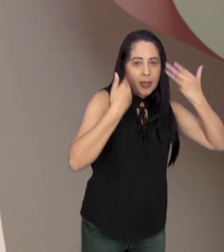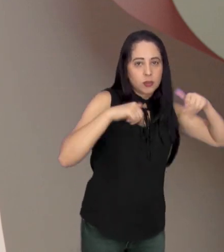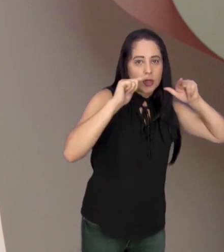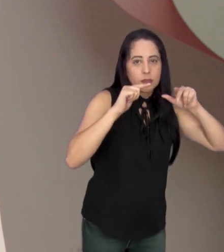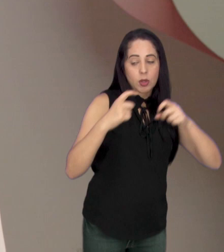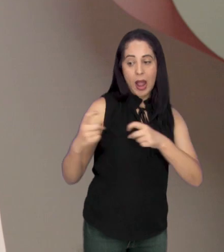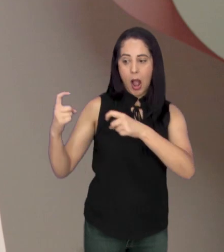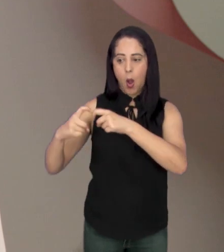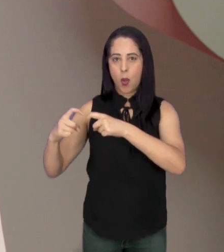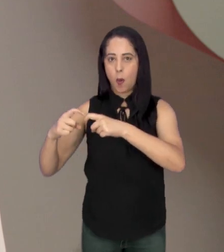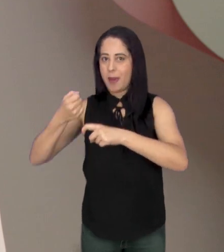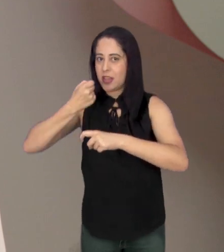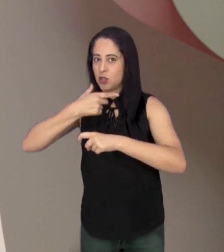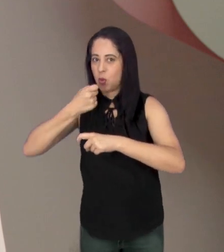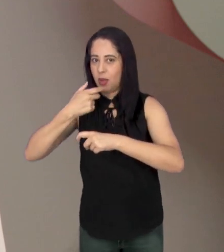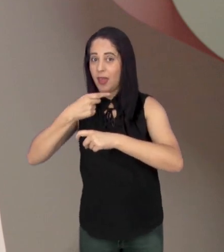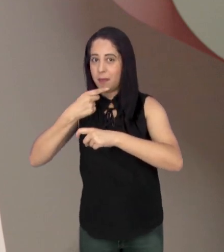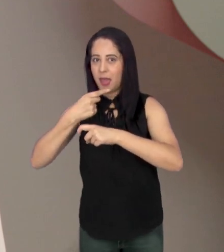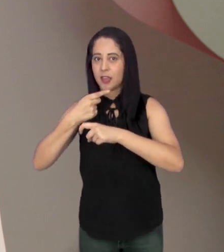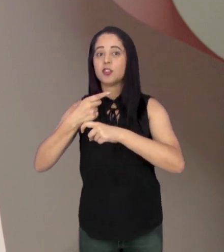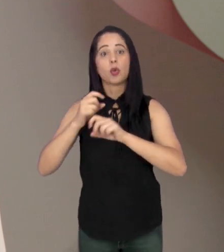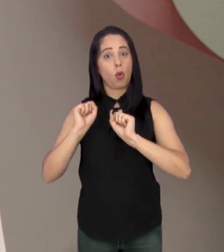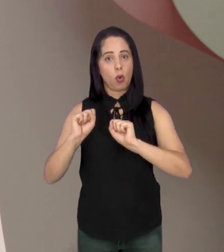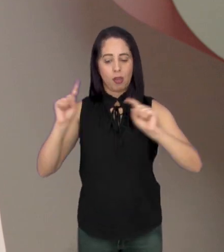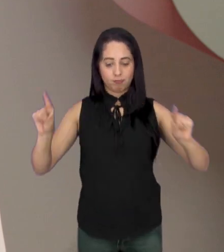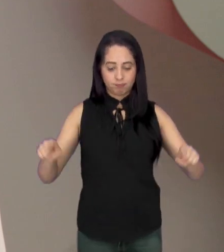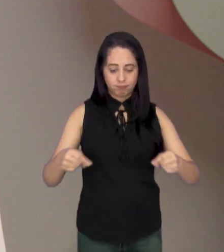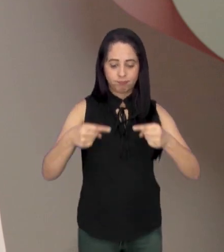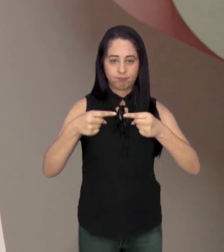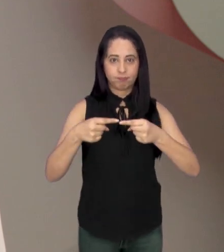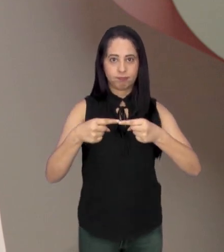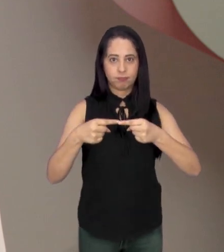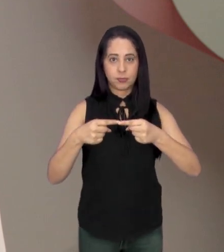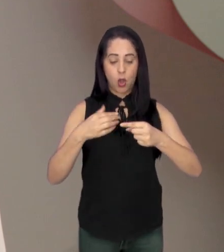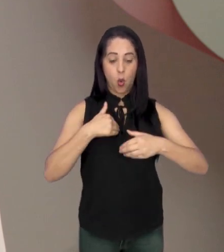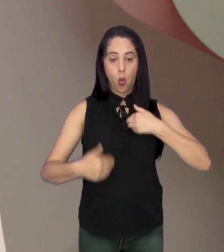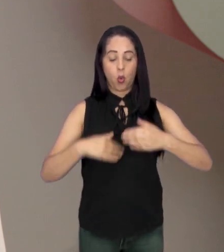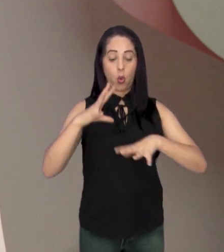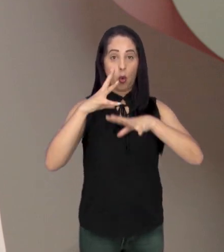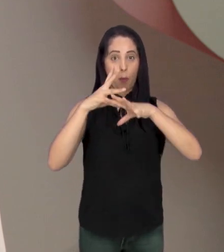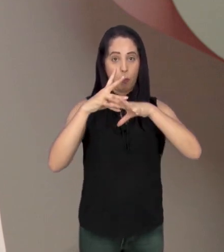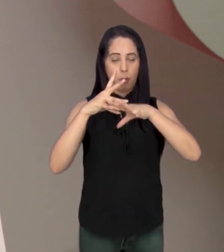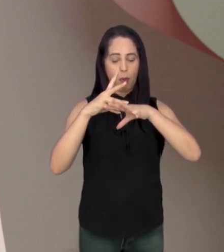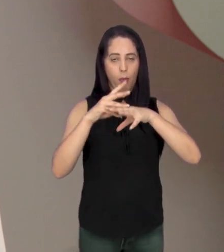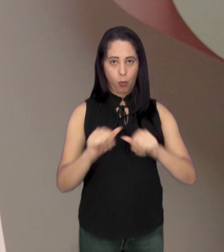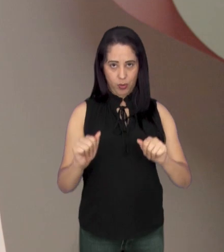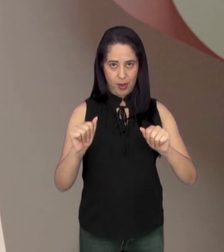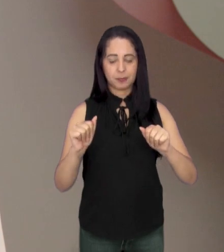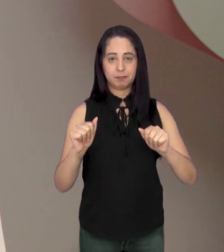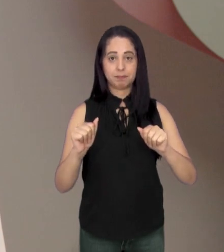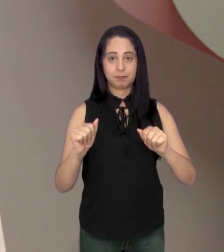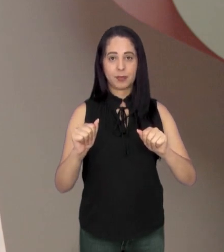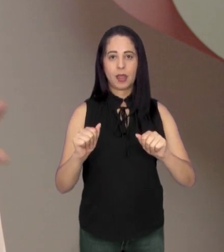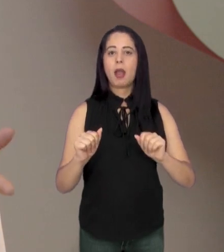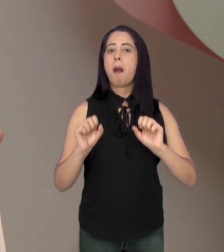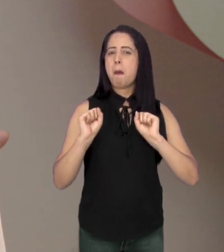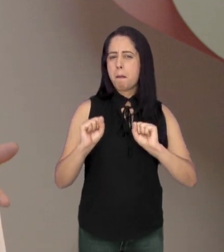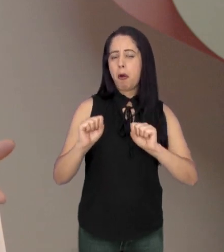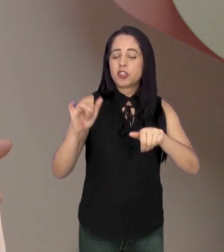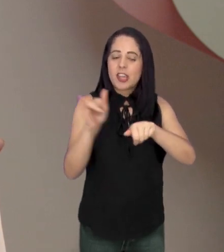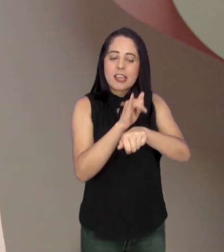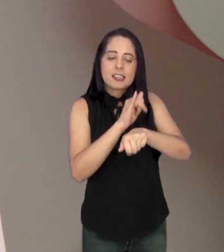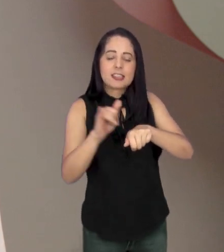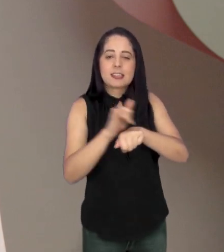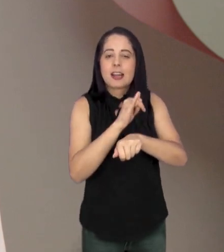moderna, permite que o corpo ative mecanismos de autocura. E o tratamento com essa abordagem pode ser uma